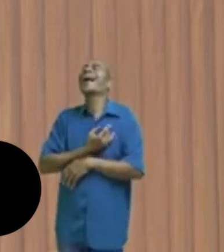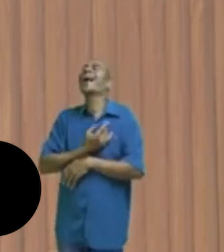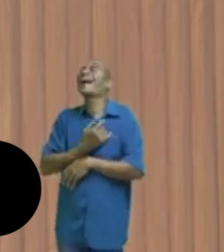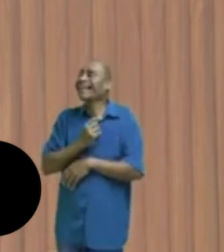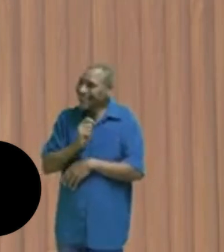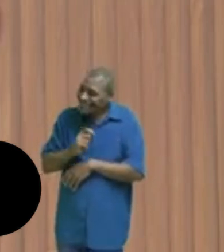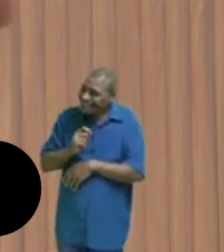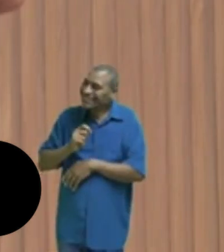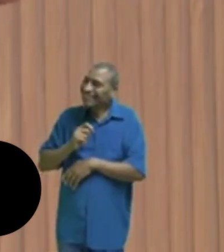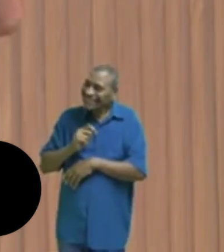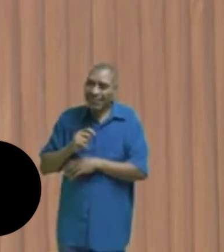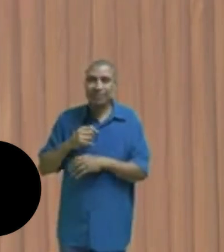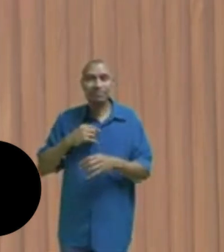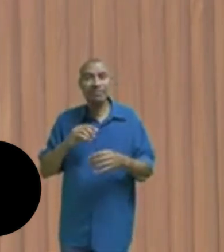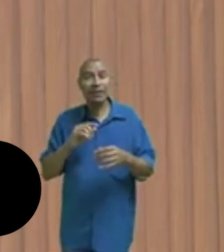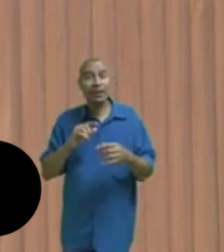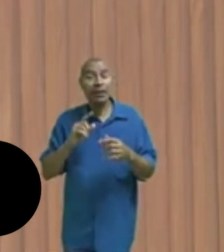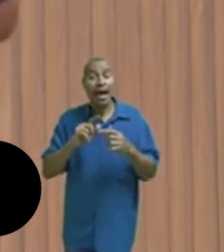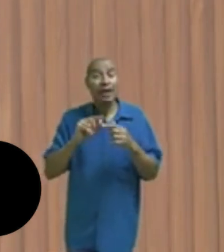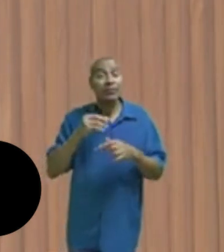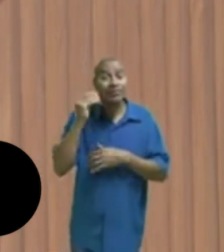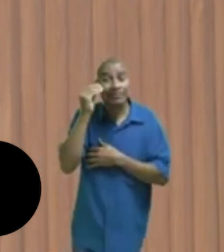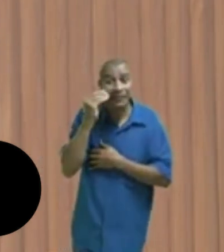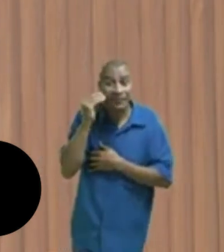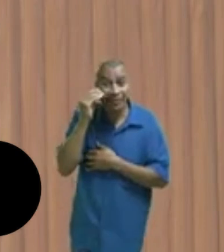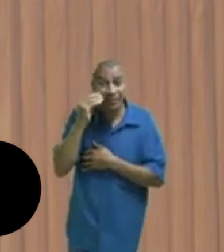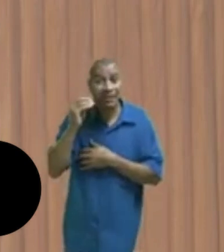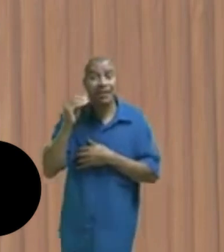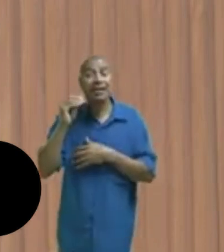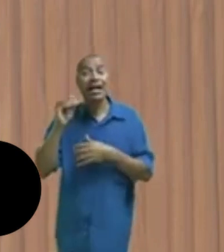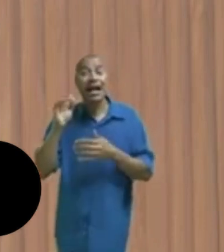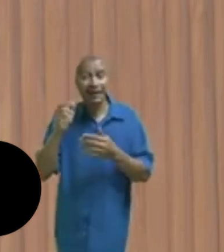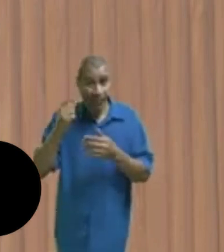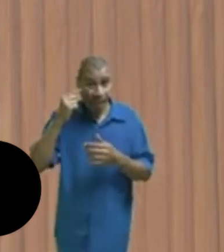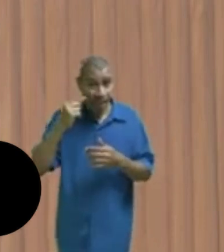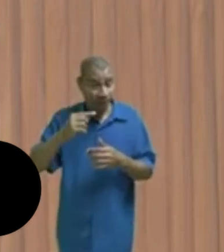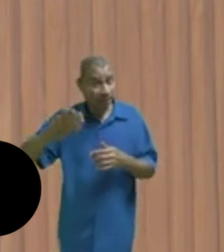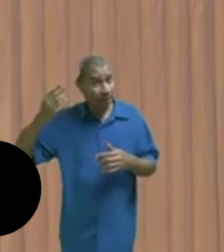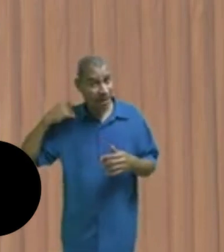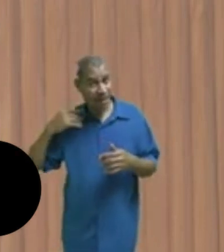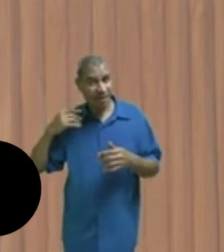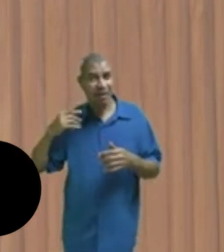que as últimas experiências sejam muito difíceis,